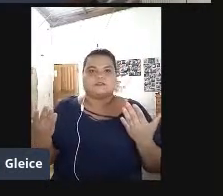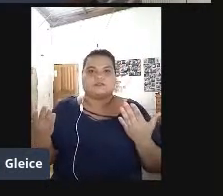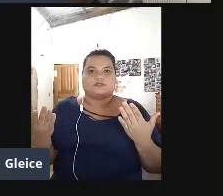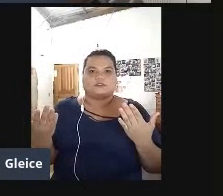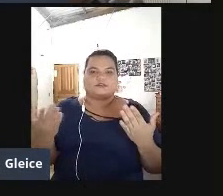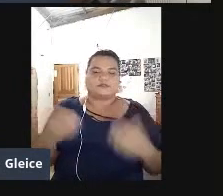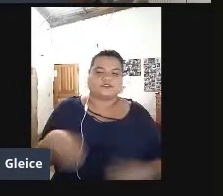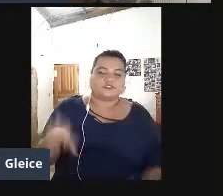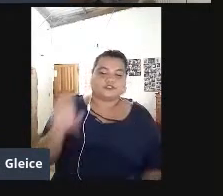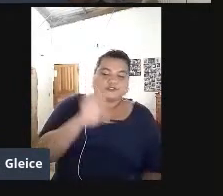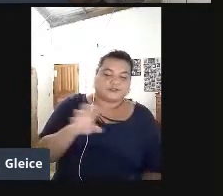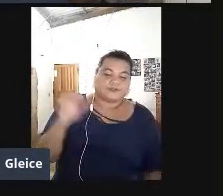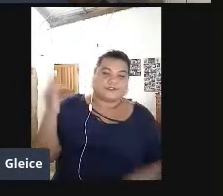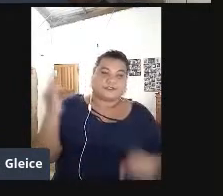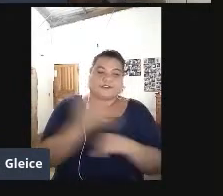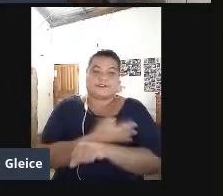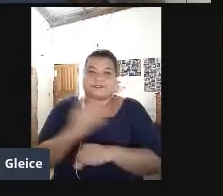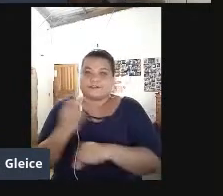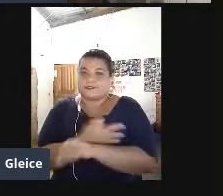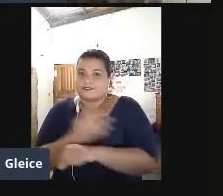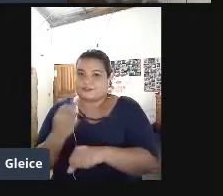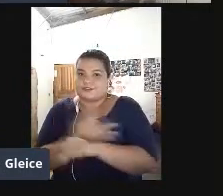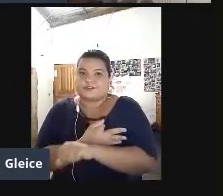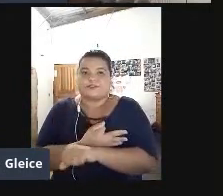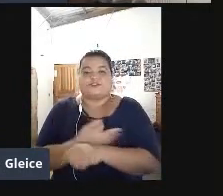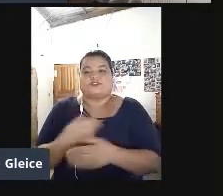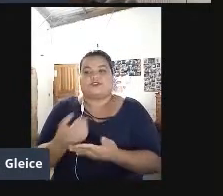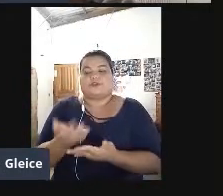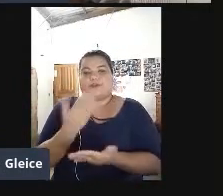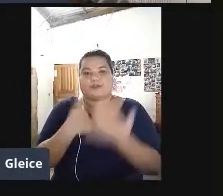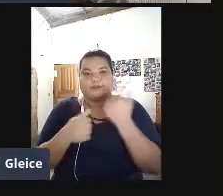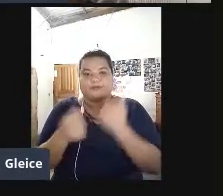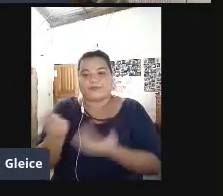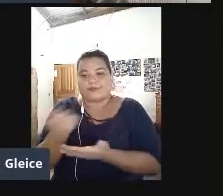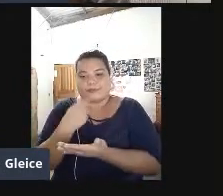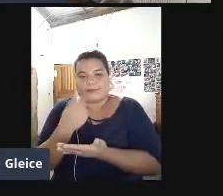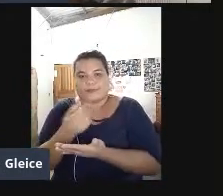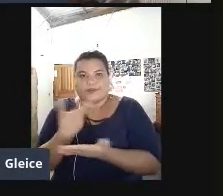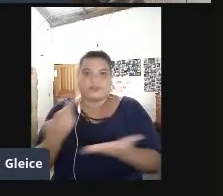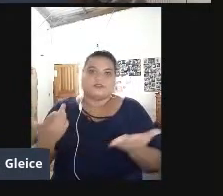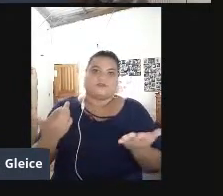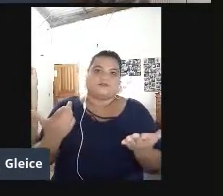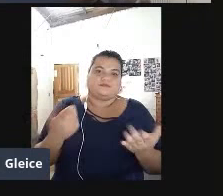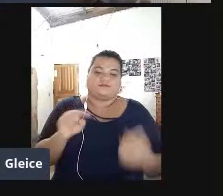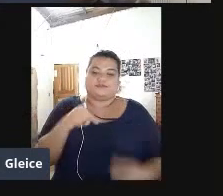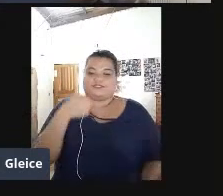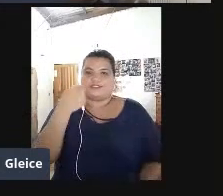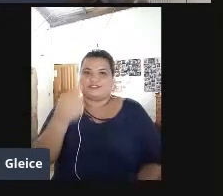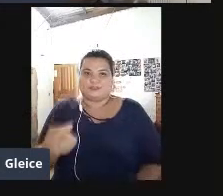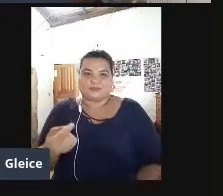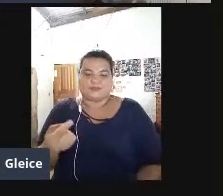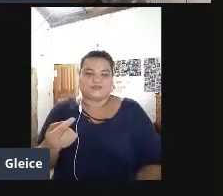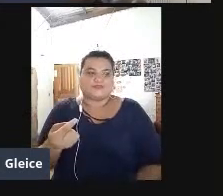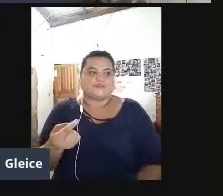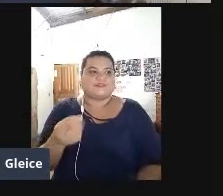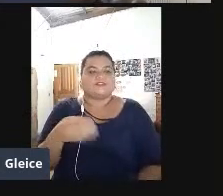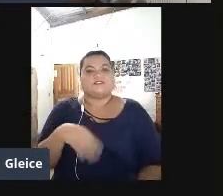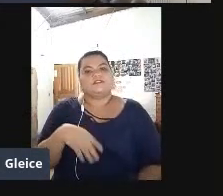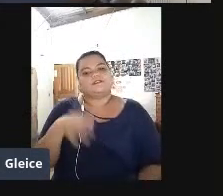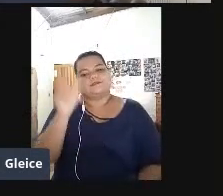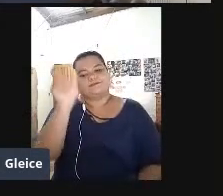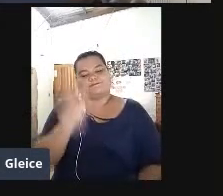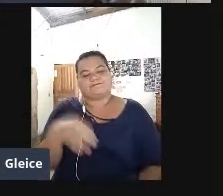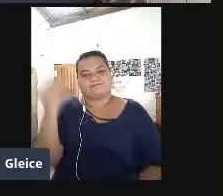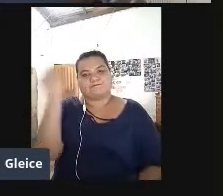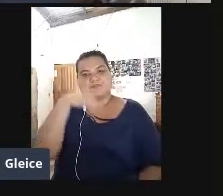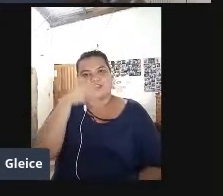ou insistir com uma via oral que muitas vezes não vai nutrir esse indivíduo, ainda pode descompensar e levar ele a uma parada cardiorrespiratória. Nós temos